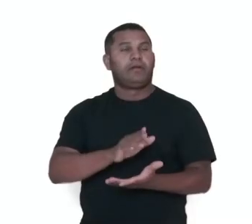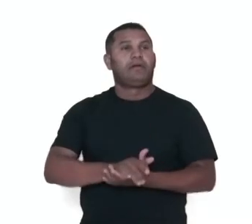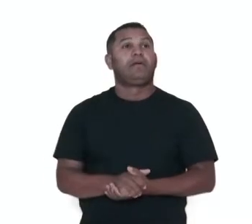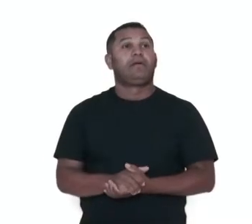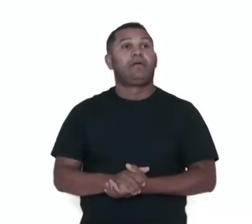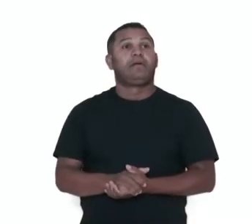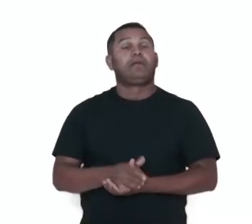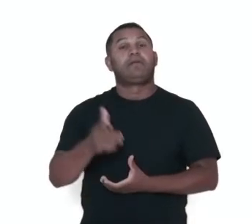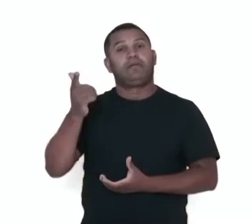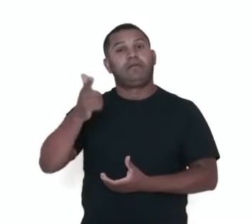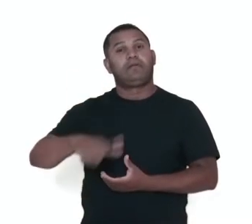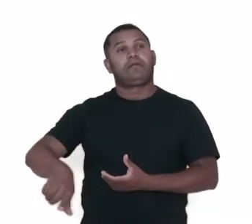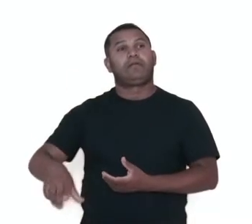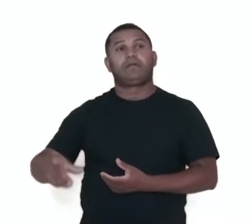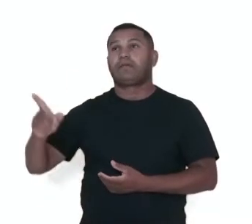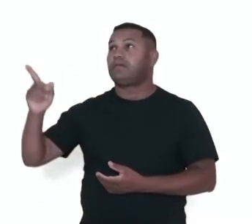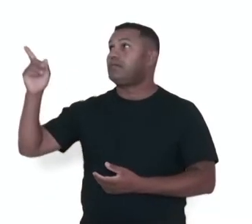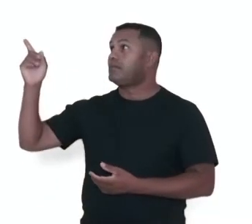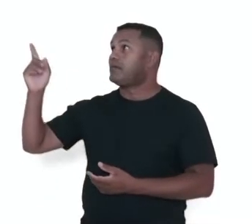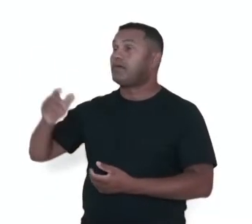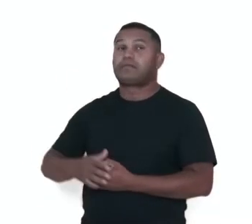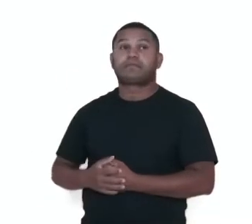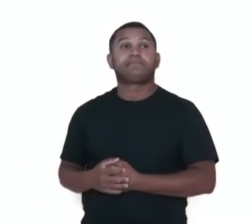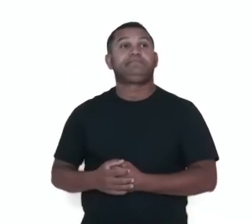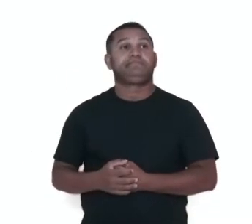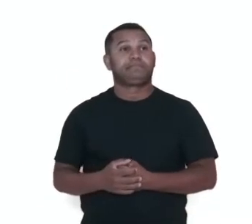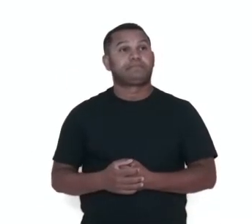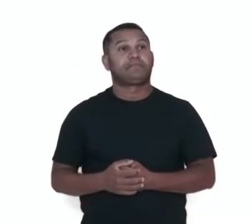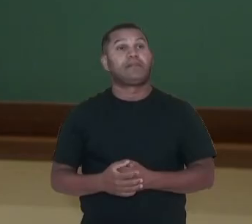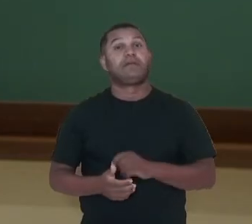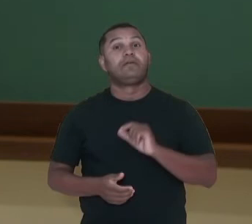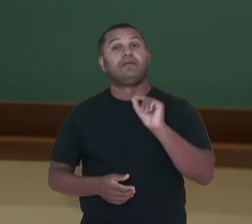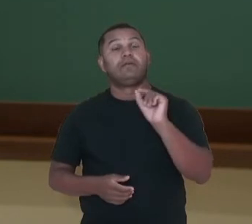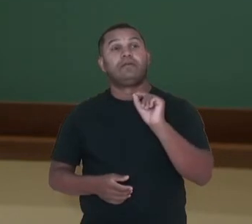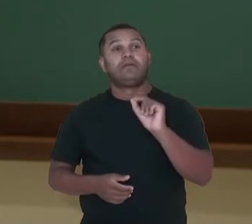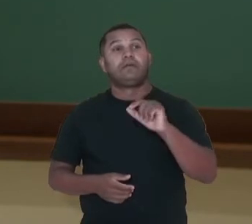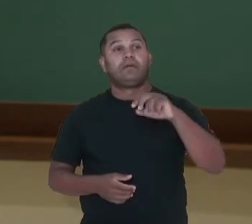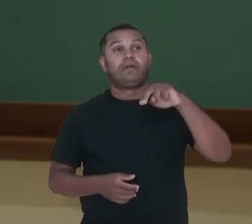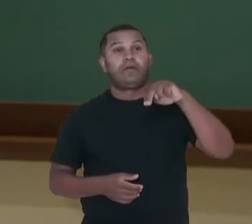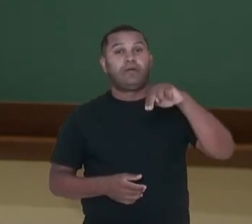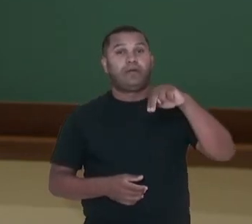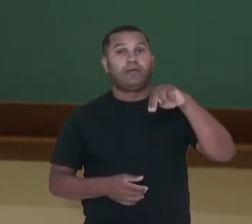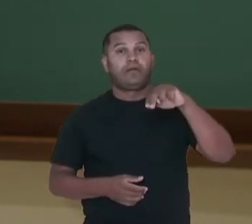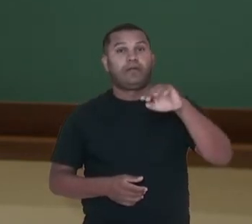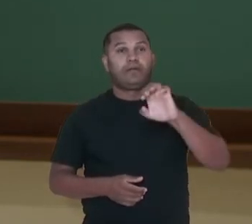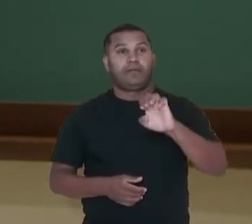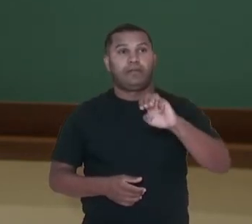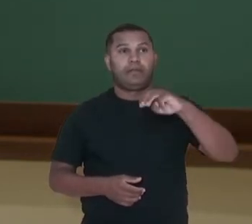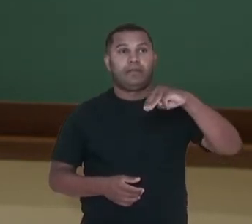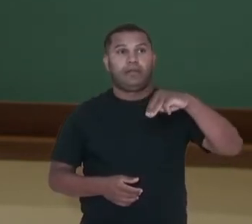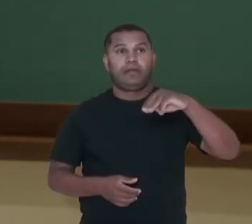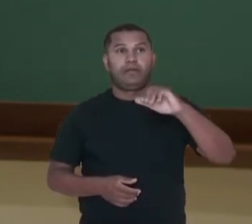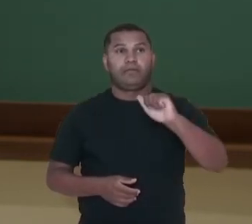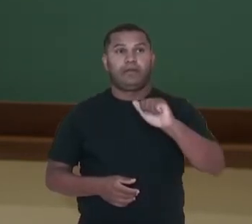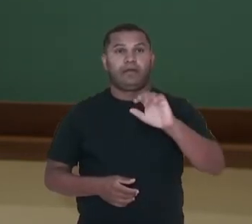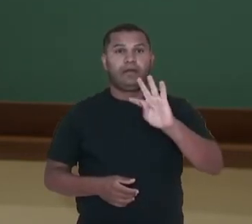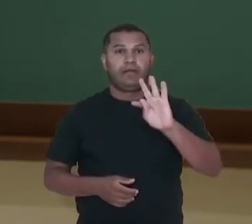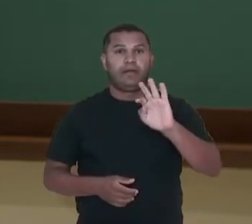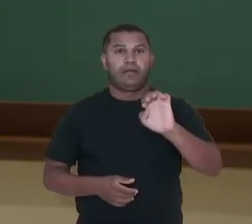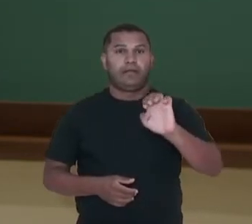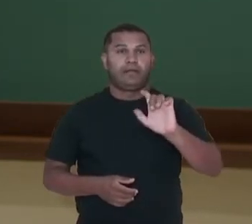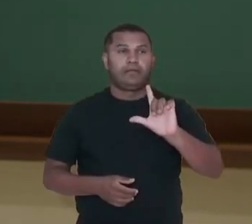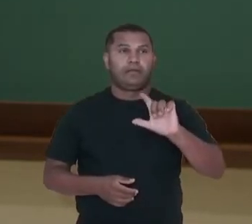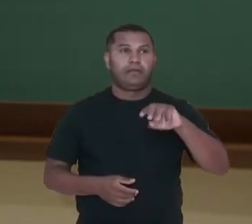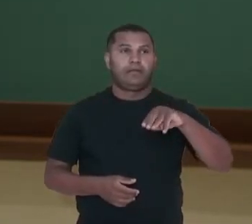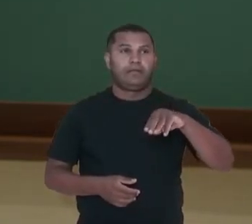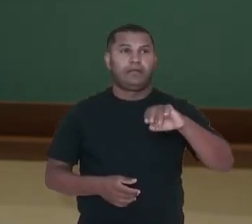plateumintos. Agora estão eles aqui, os nemateumintos. Recorda deles? Professora, me recorda a lombriga.